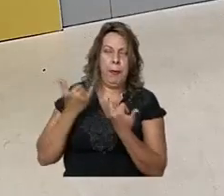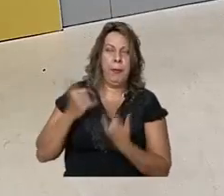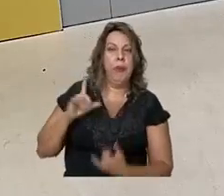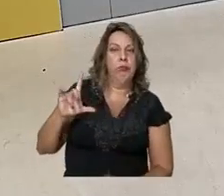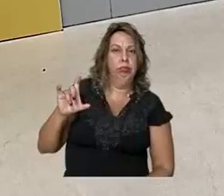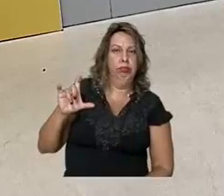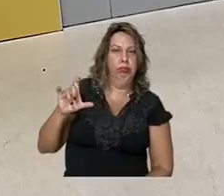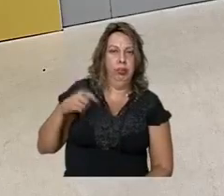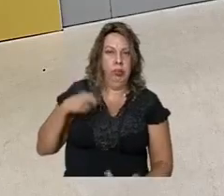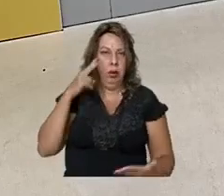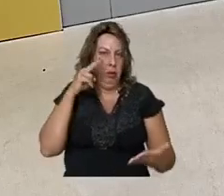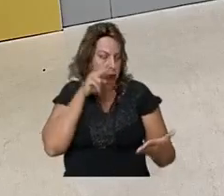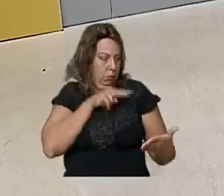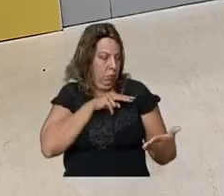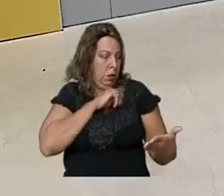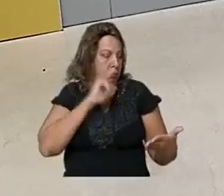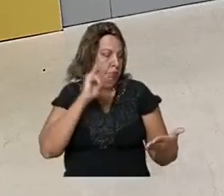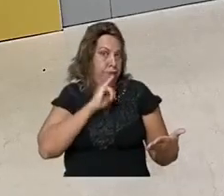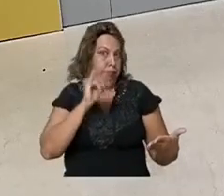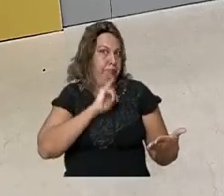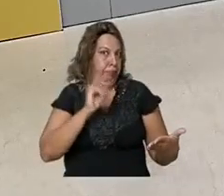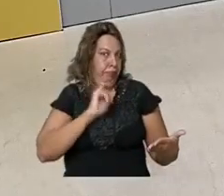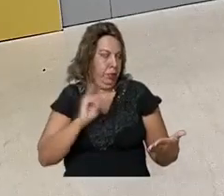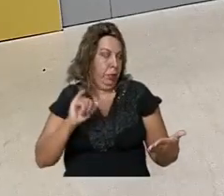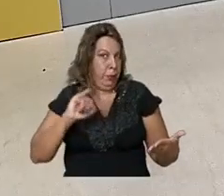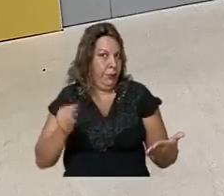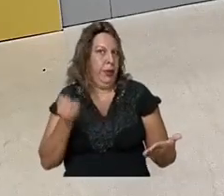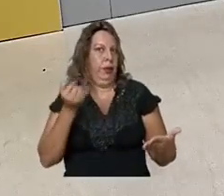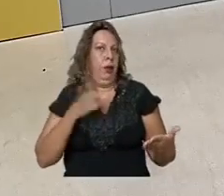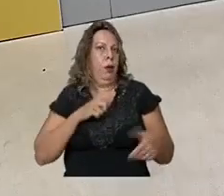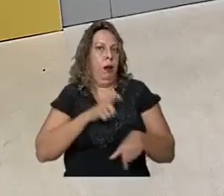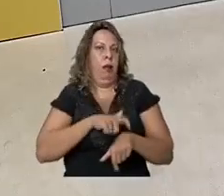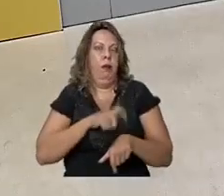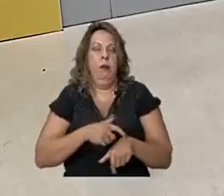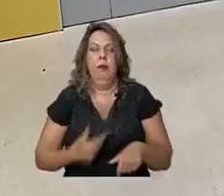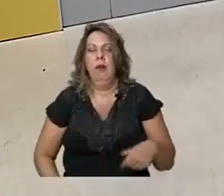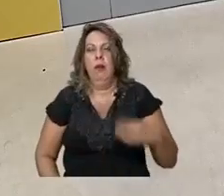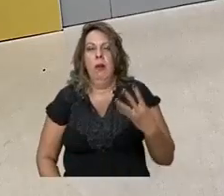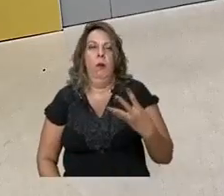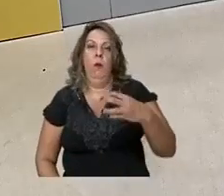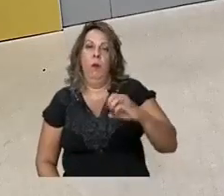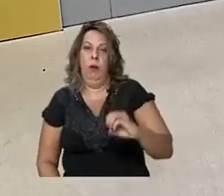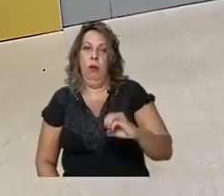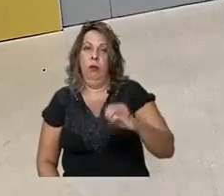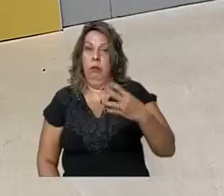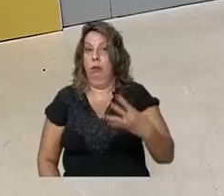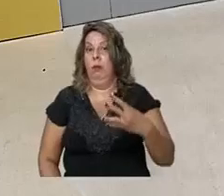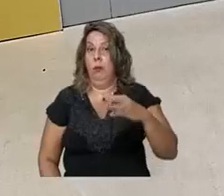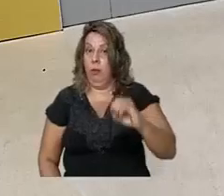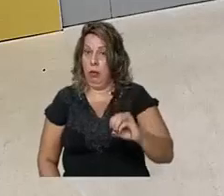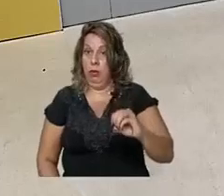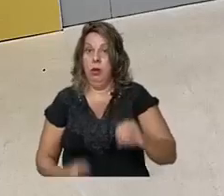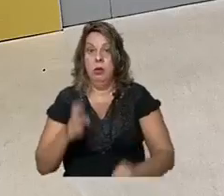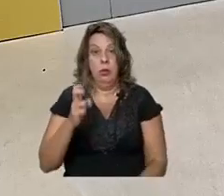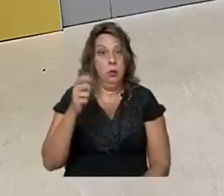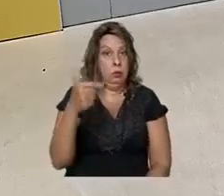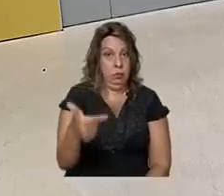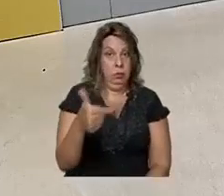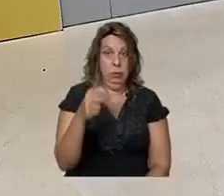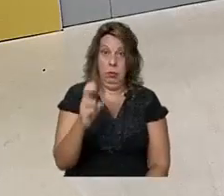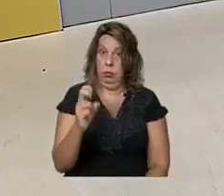40 agora, 40, 40. 40 subiu e saiu, 40 subiu e saiu. E agora